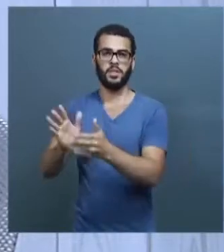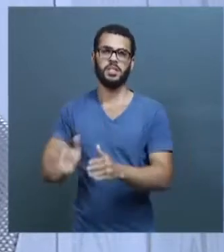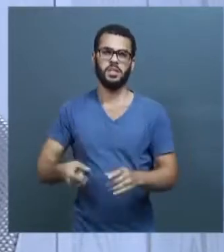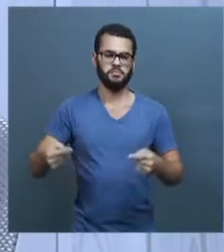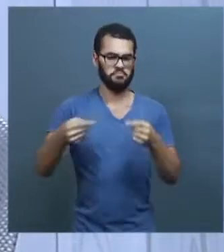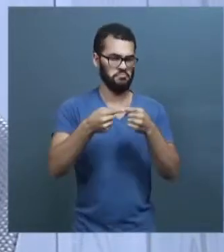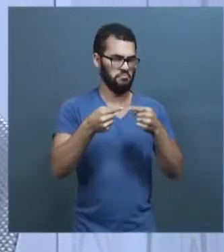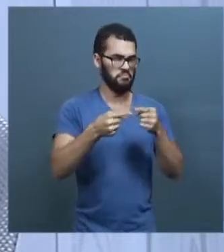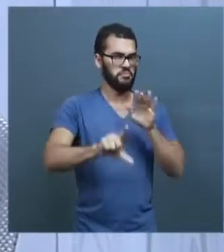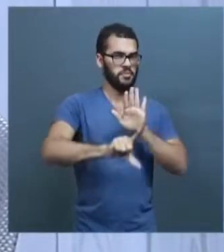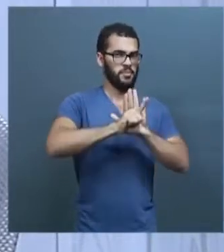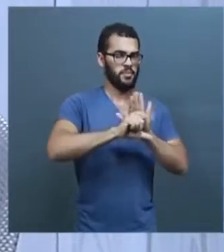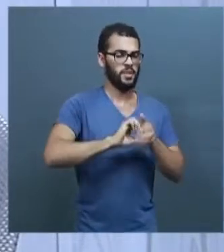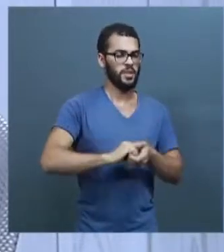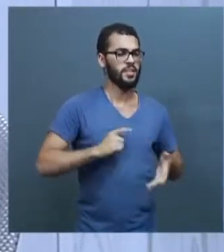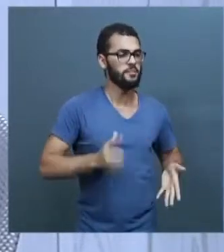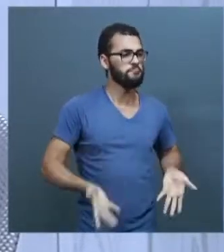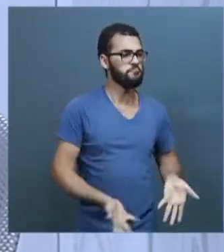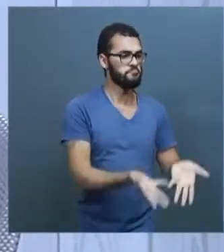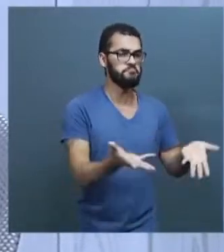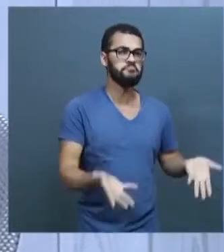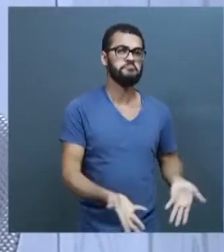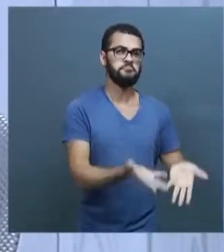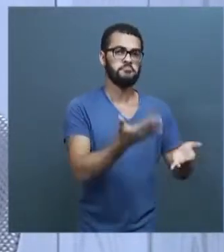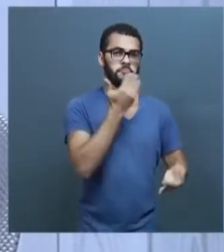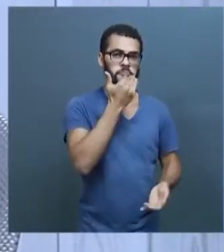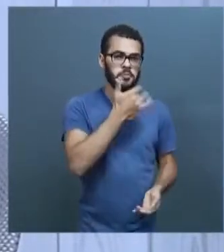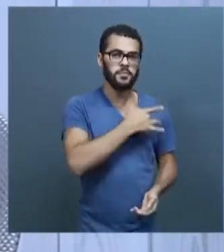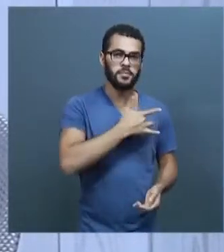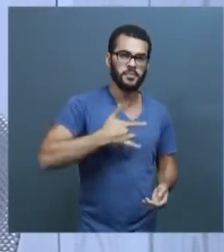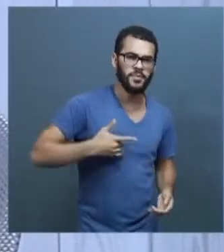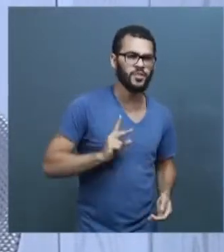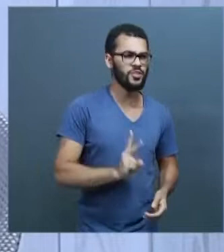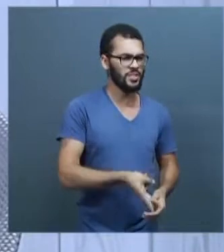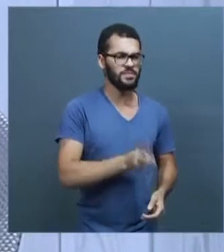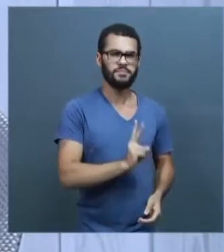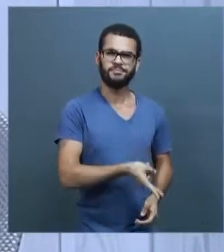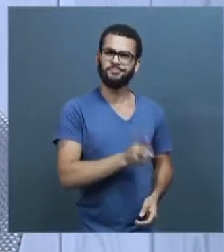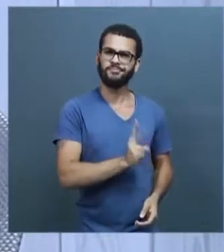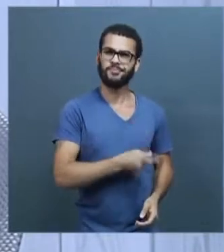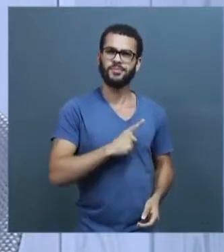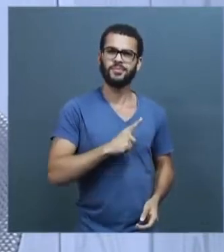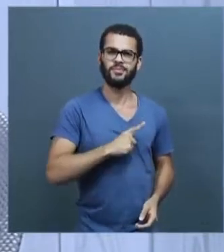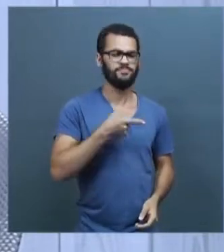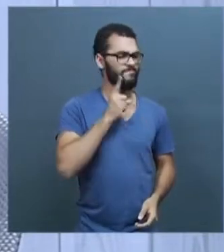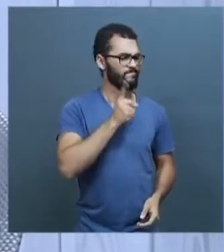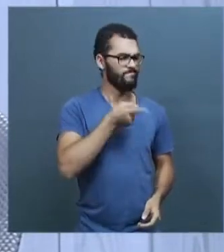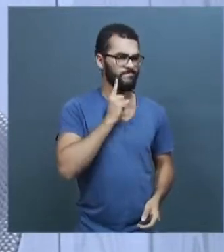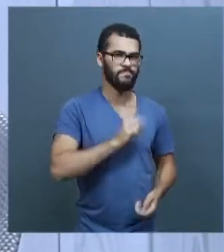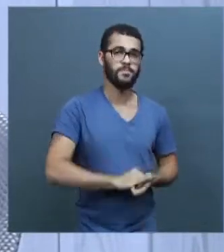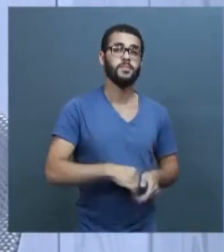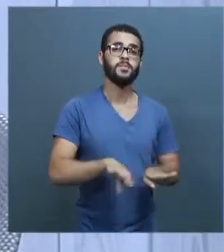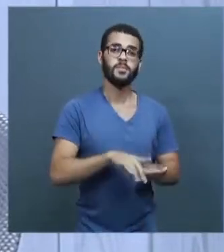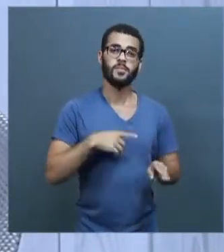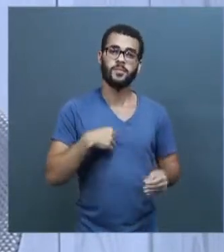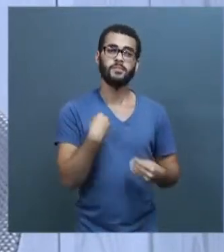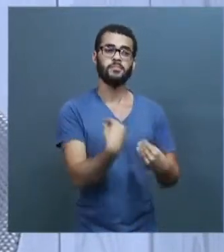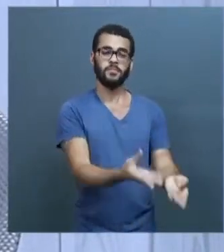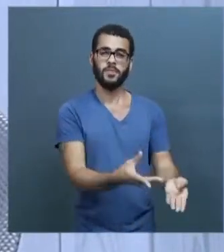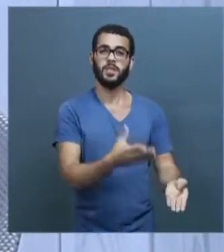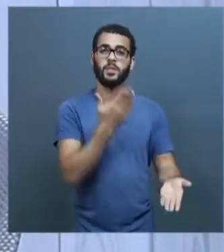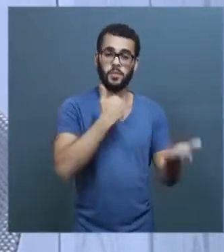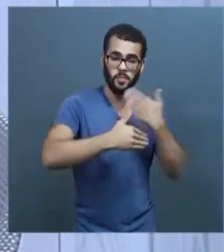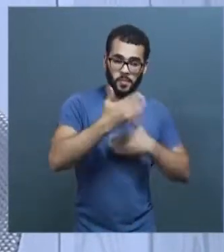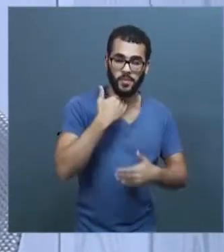de incentivo à alimentação saudável são realizadas diurnamente nas escolas municipais, bem como ofertada merenda com